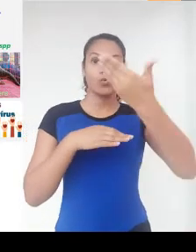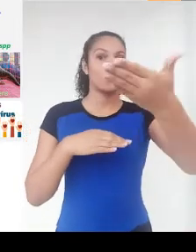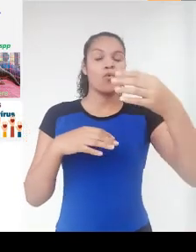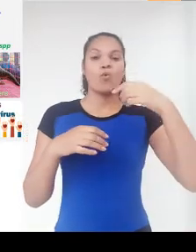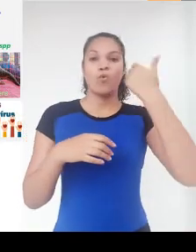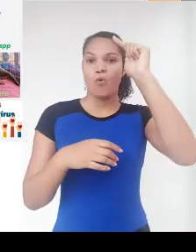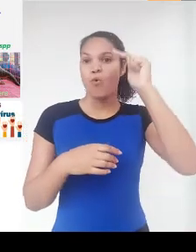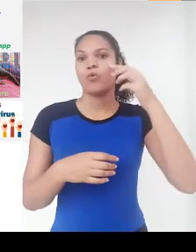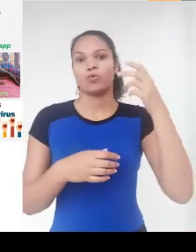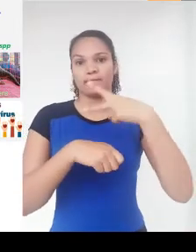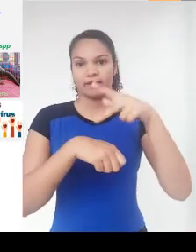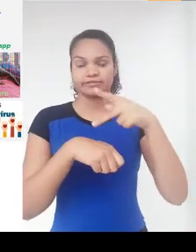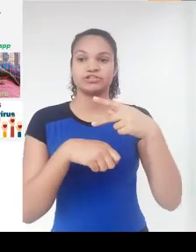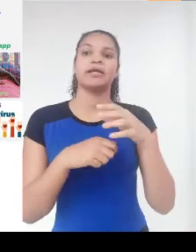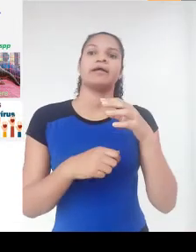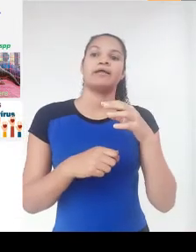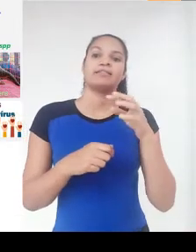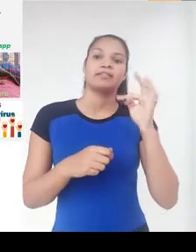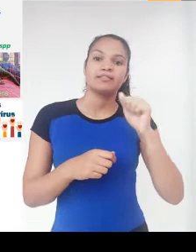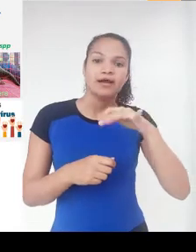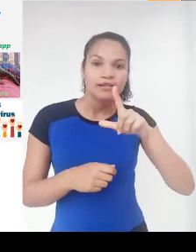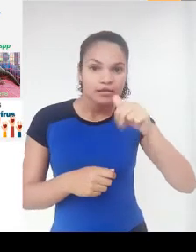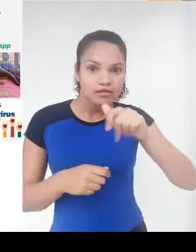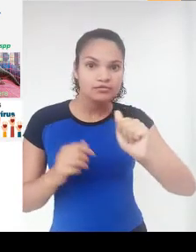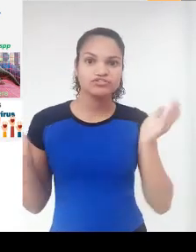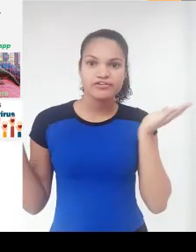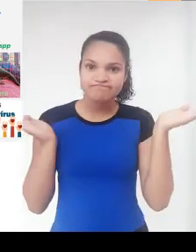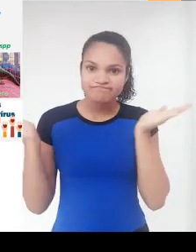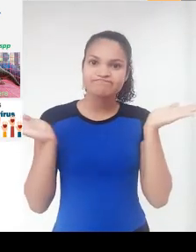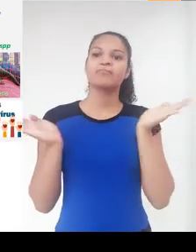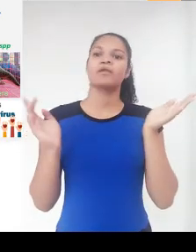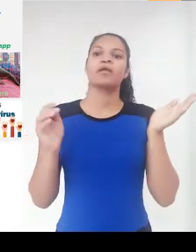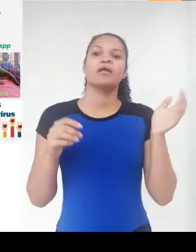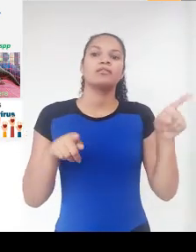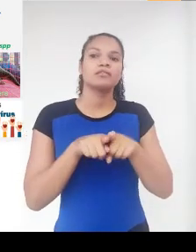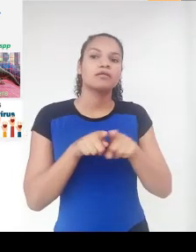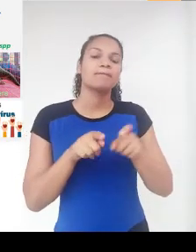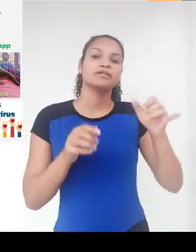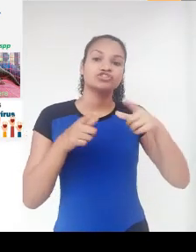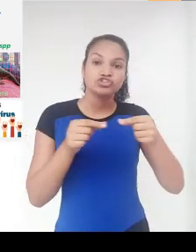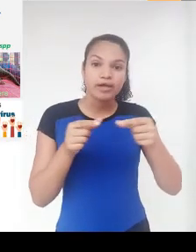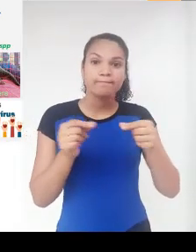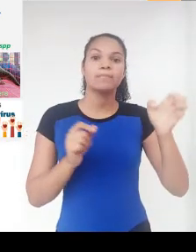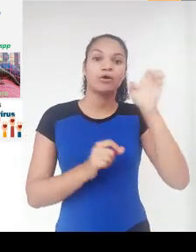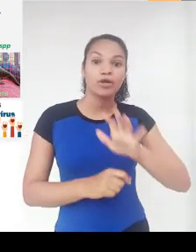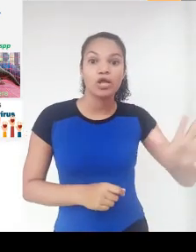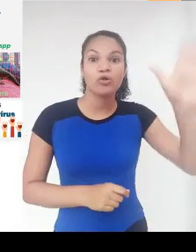outros países, na Tailândia, como eu havia mencionado, no Japão e em países europeus. No Brasil, o primeiro caso